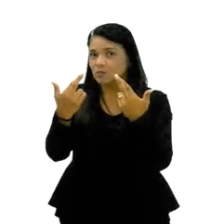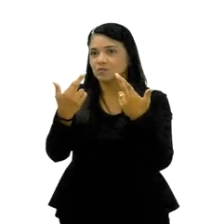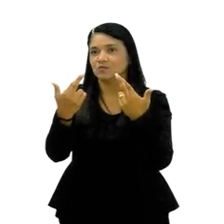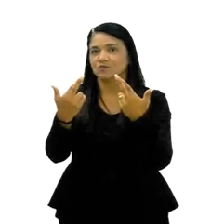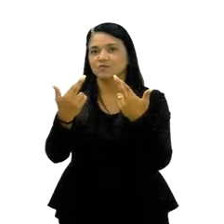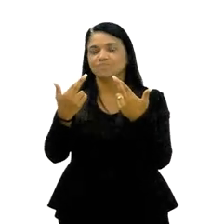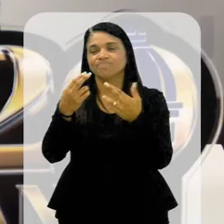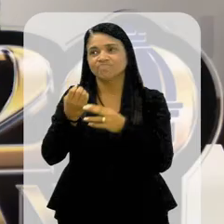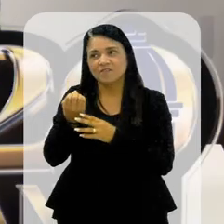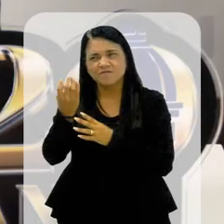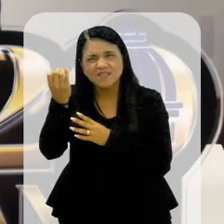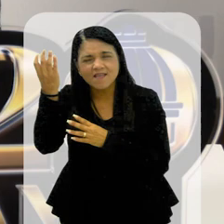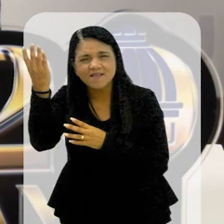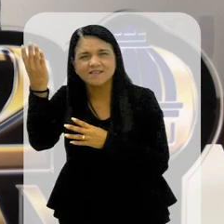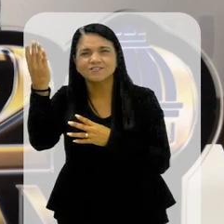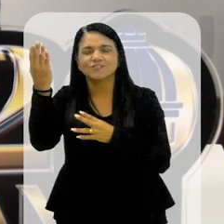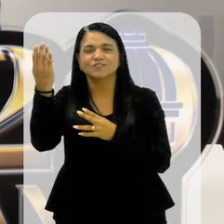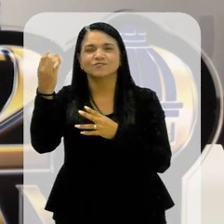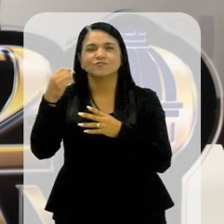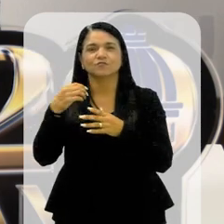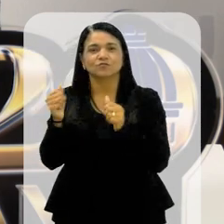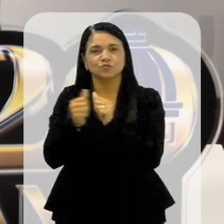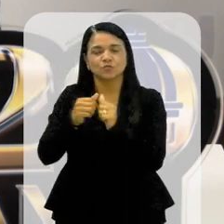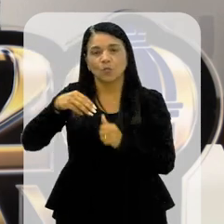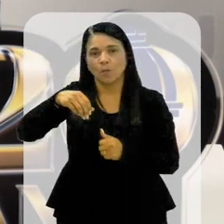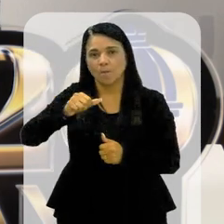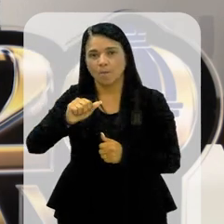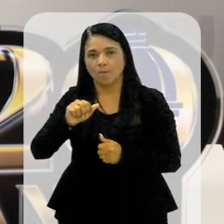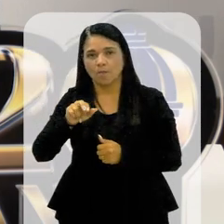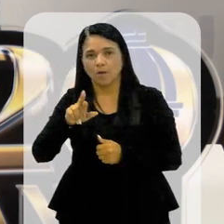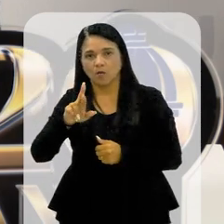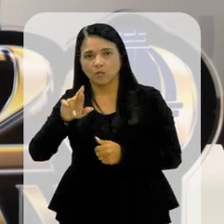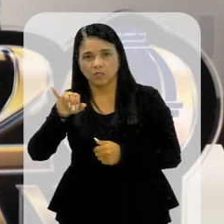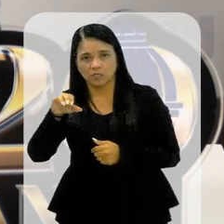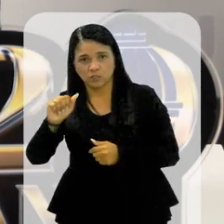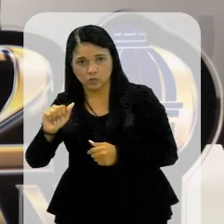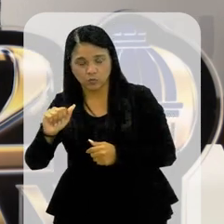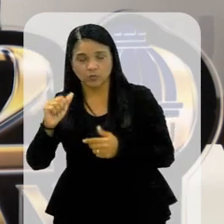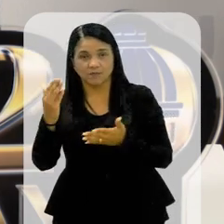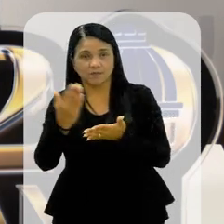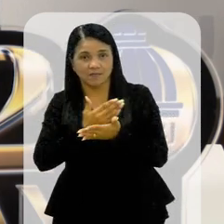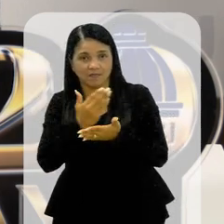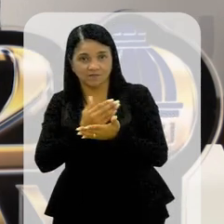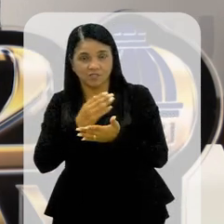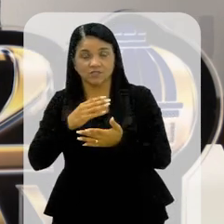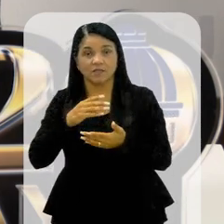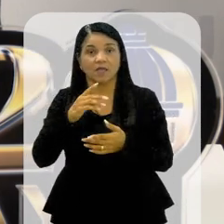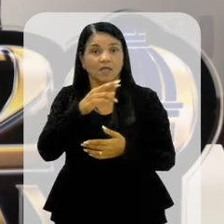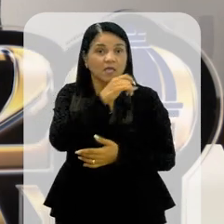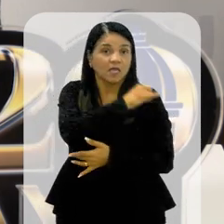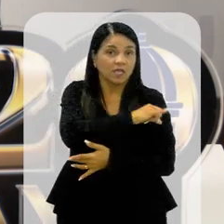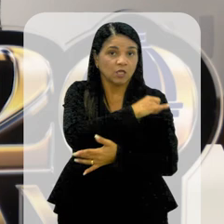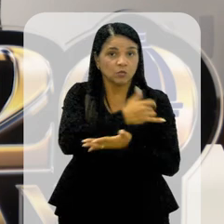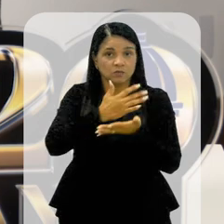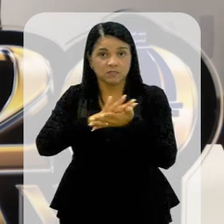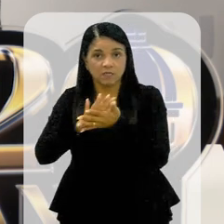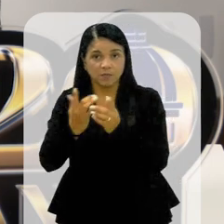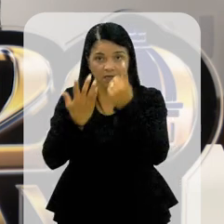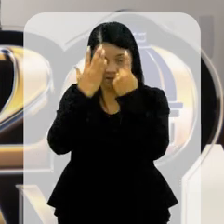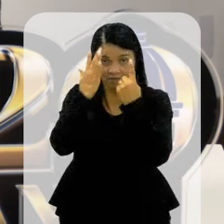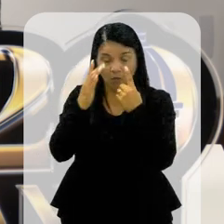sorte e o prazer de fazer algumas viagens com o Maurício Matos, da revista Rio Samba e Carnaval. Rio Samba e Carnaval. O Maurício